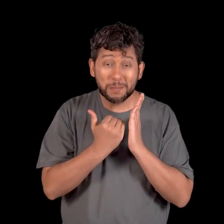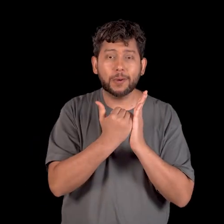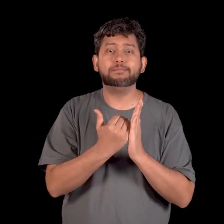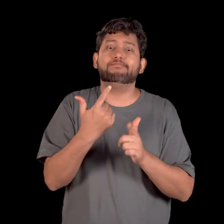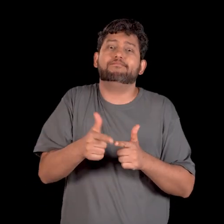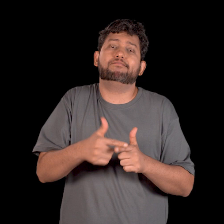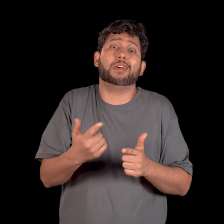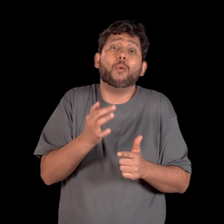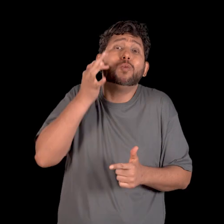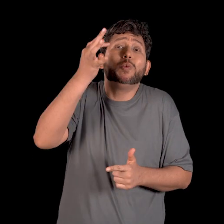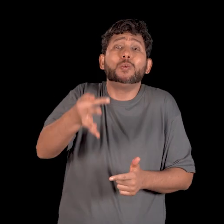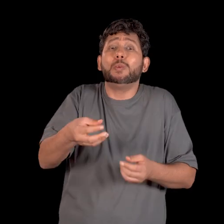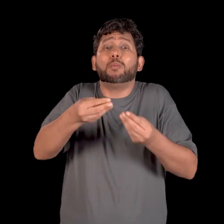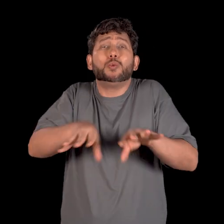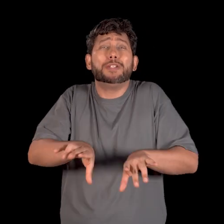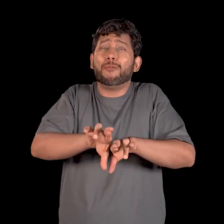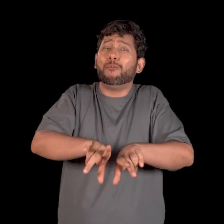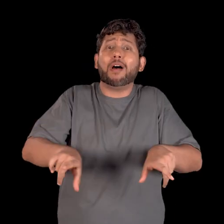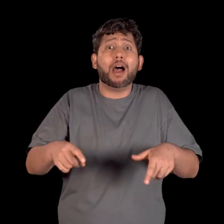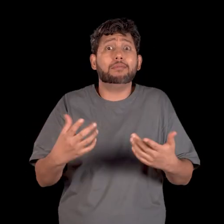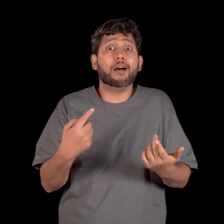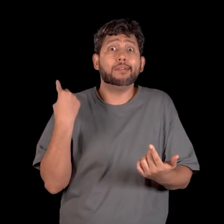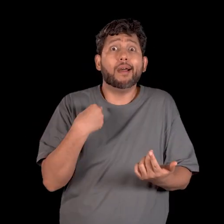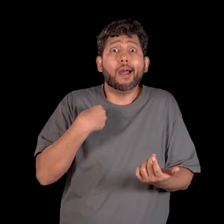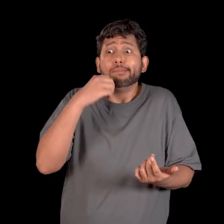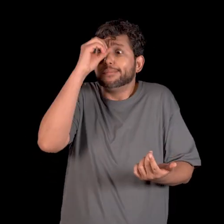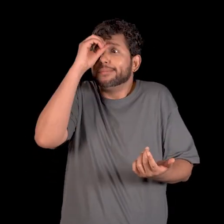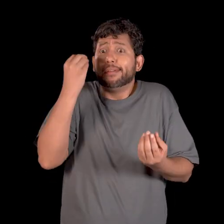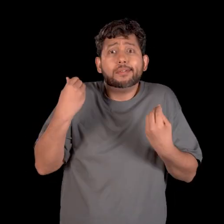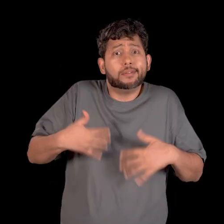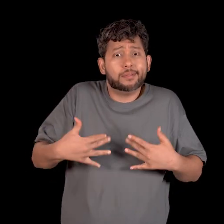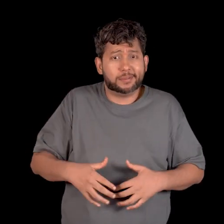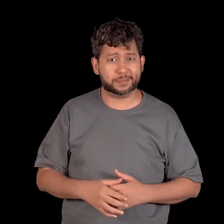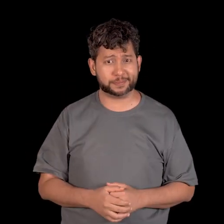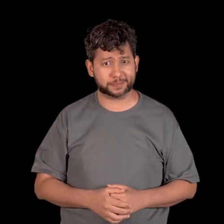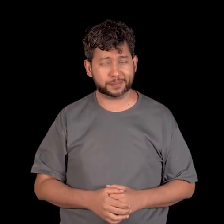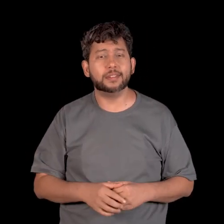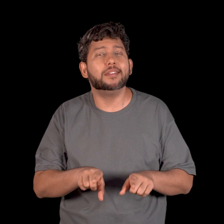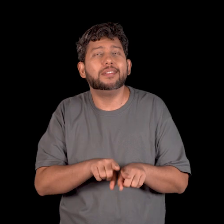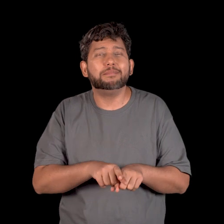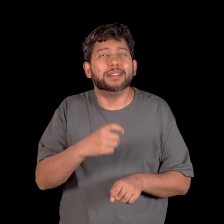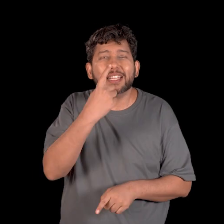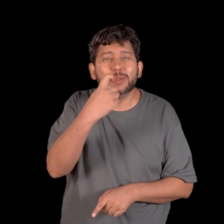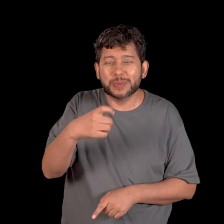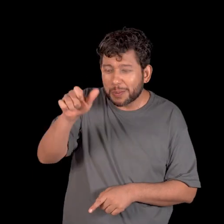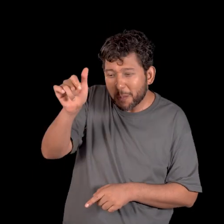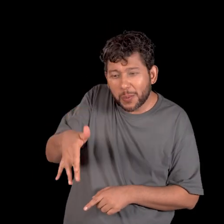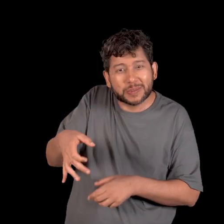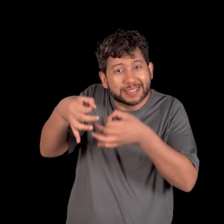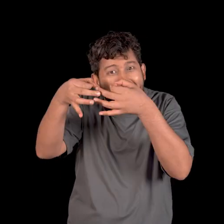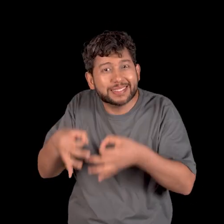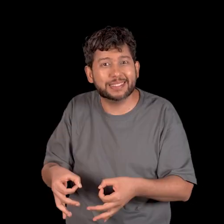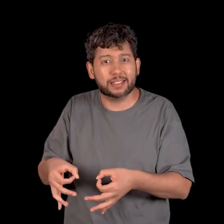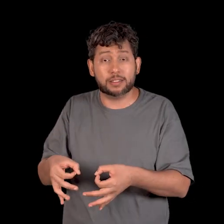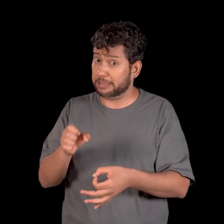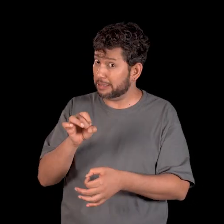e chega a ser difícil estimar e avaliar quais serão os danos nos próximos anos. Nessa mesma linha, a questão do lixo, que